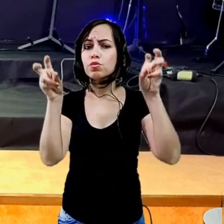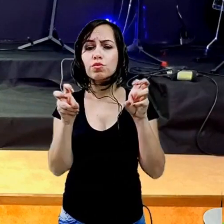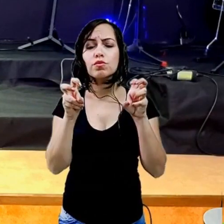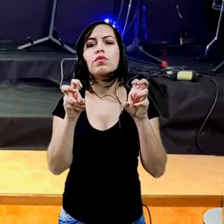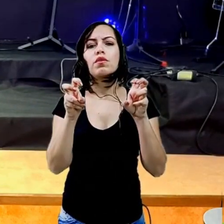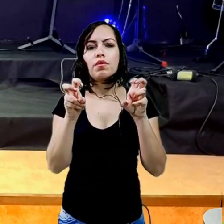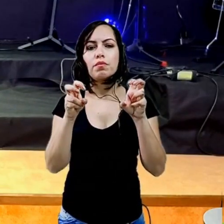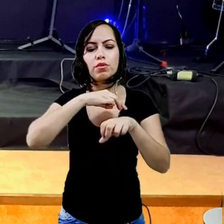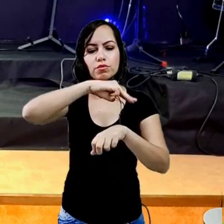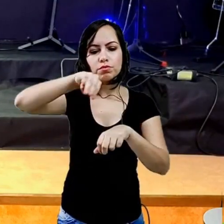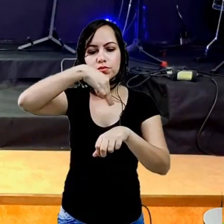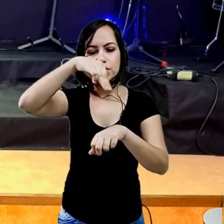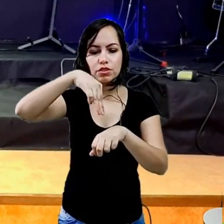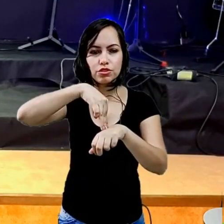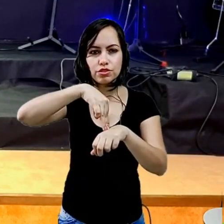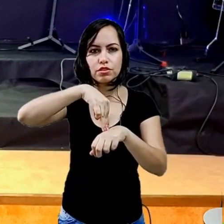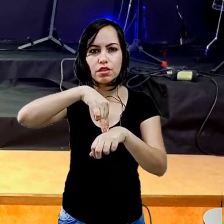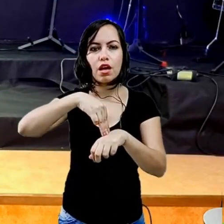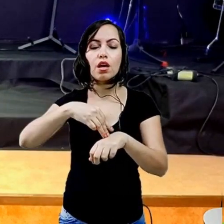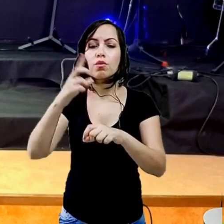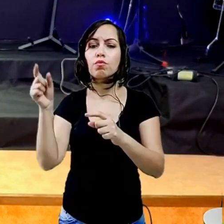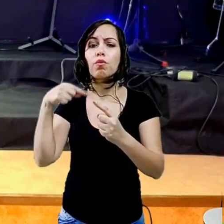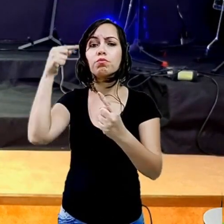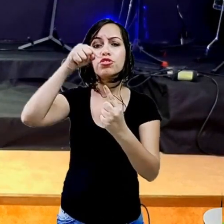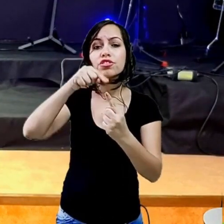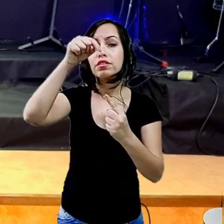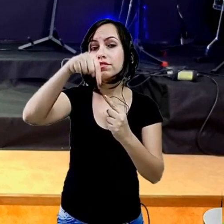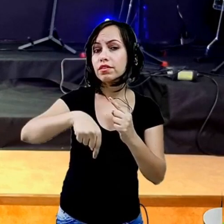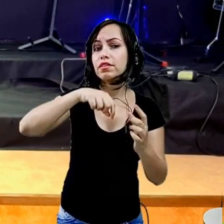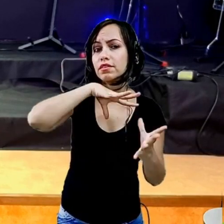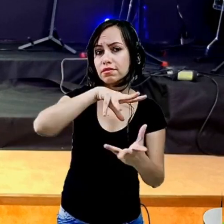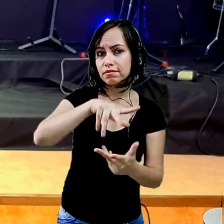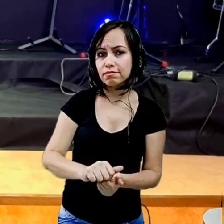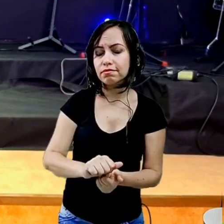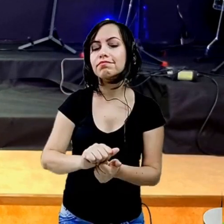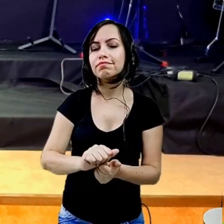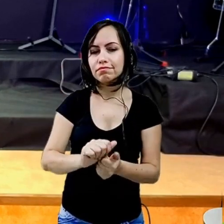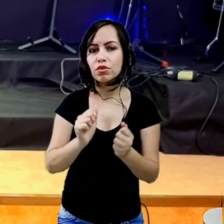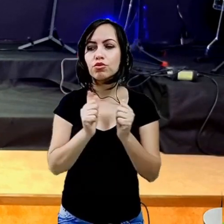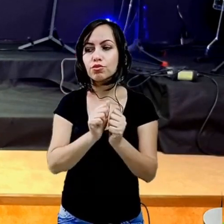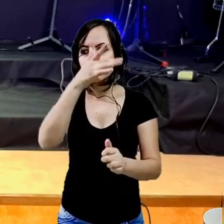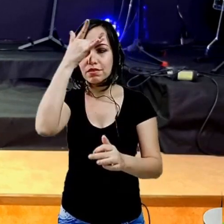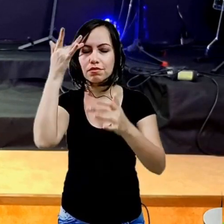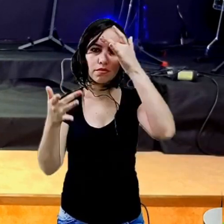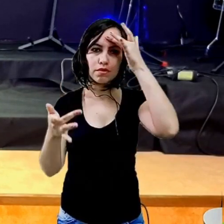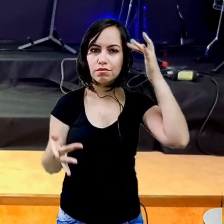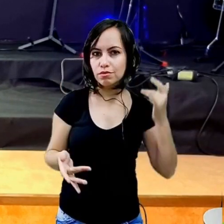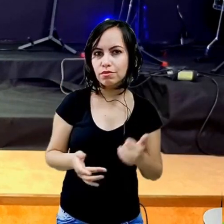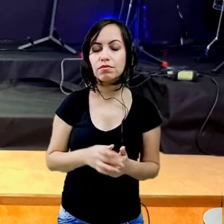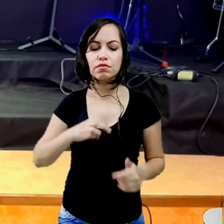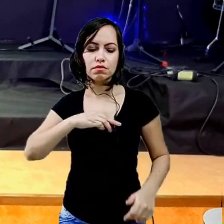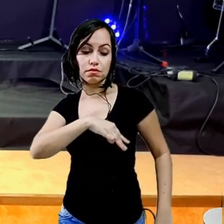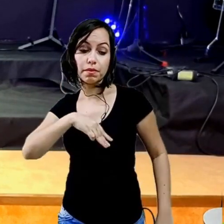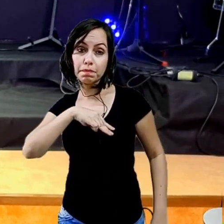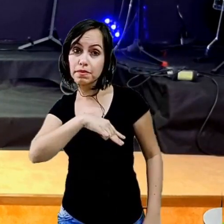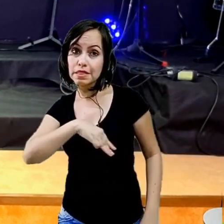sobre o seu ministério, o seu propósito aqui na terra, entre os homens, a sua